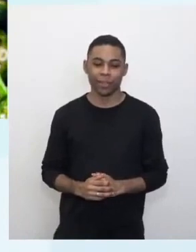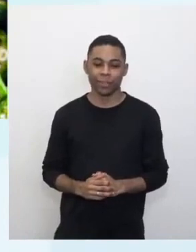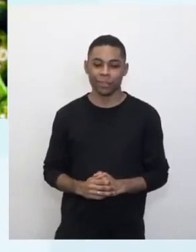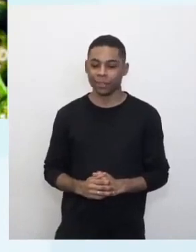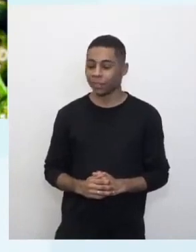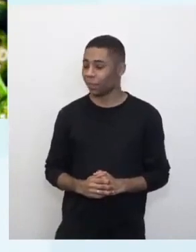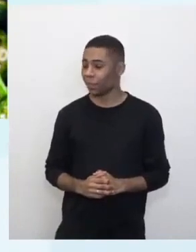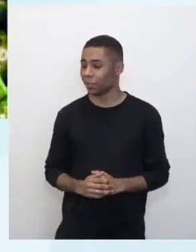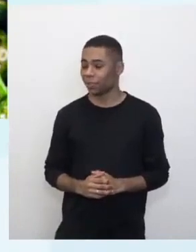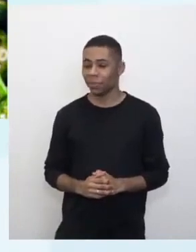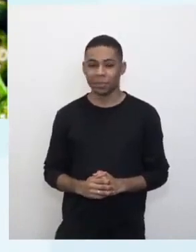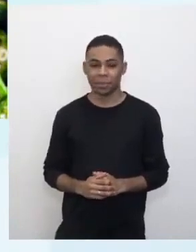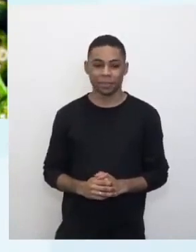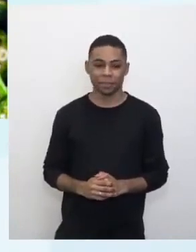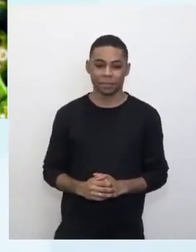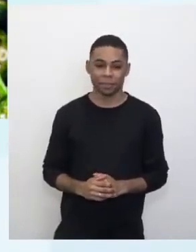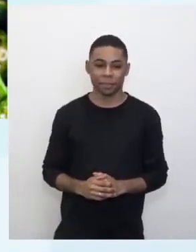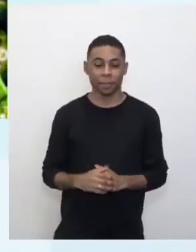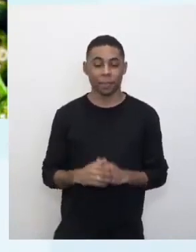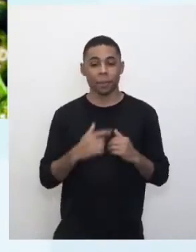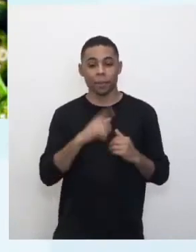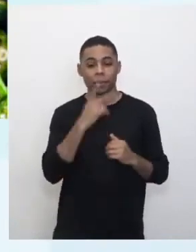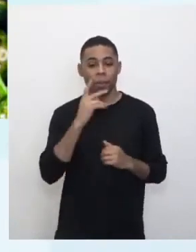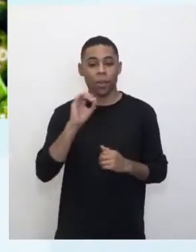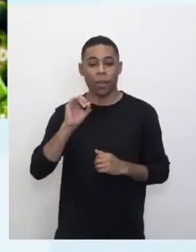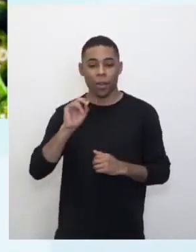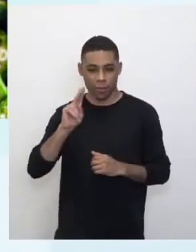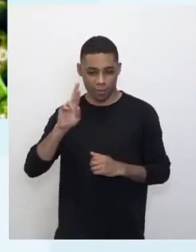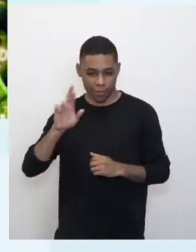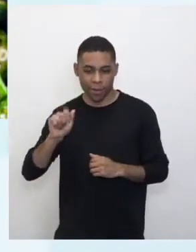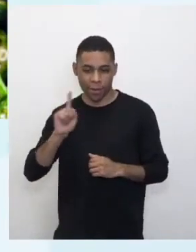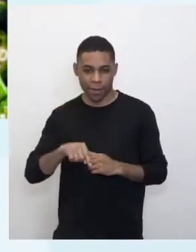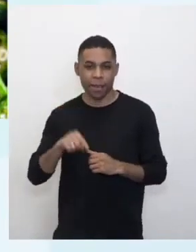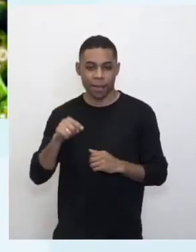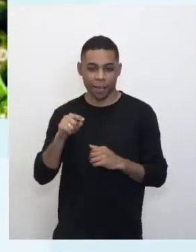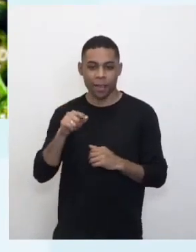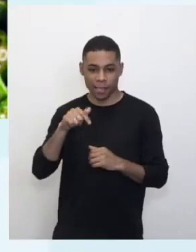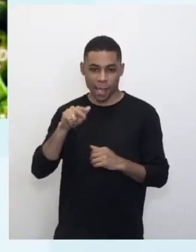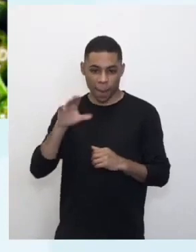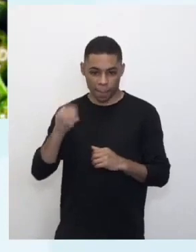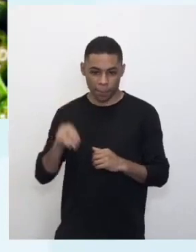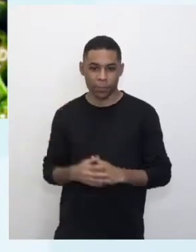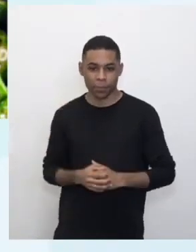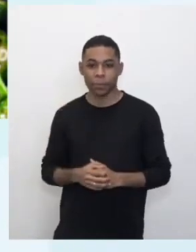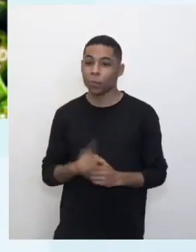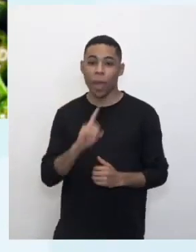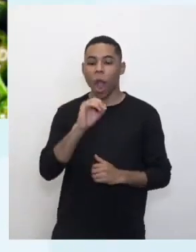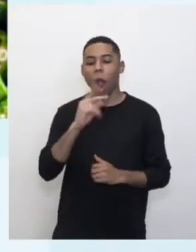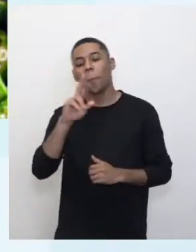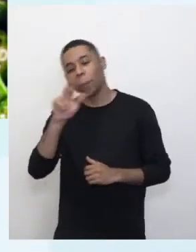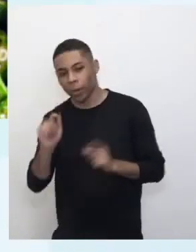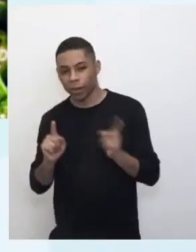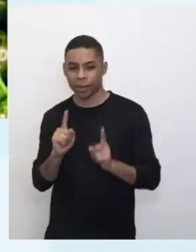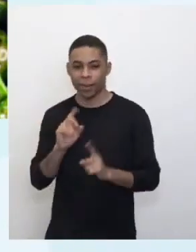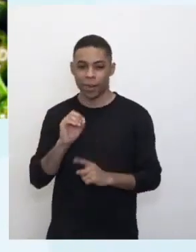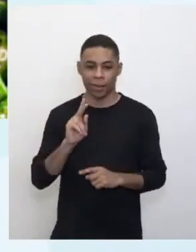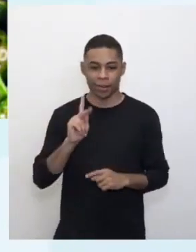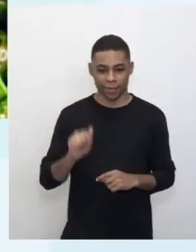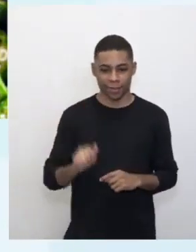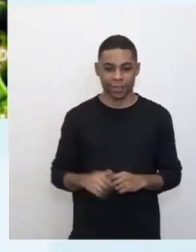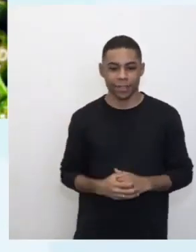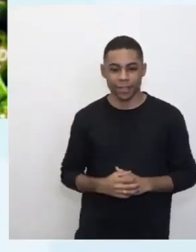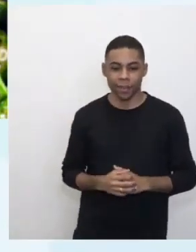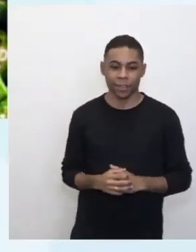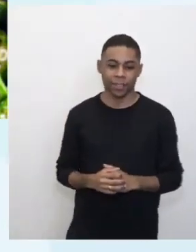Ok. A Maria Carol respondeu okra. Okra. Ok. Okay. Not Oprah, gente, okra. Oh, yeah, no okra, it's okra.